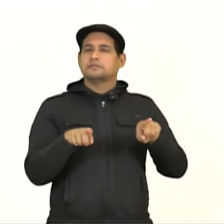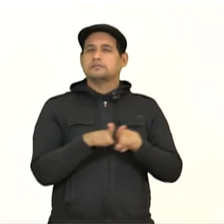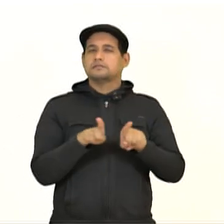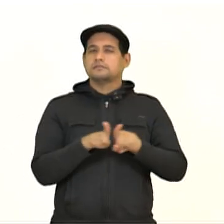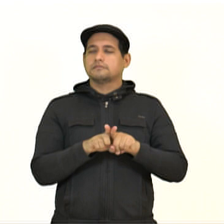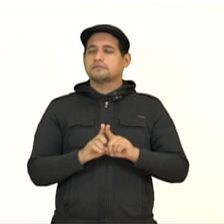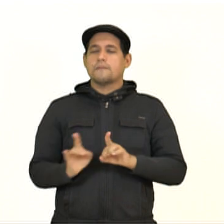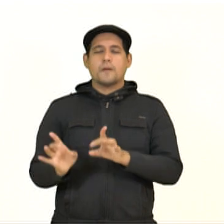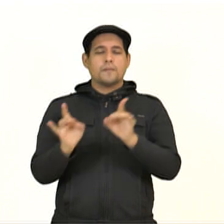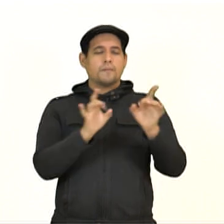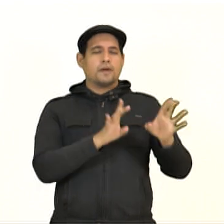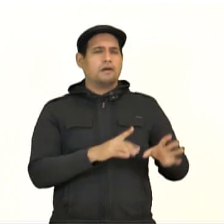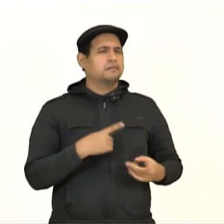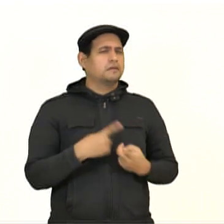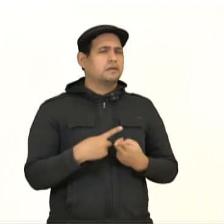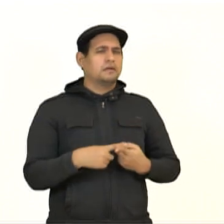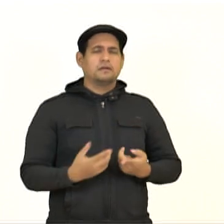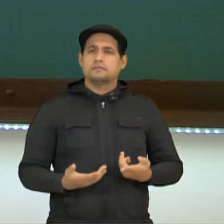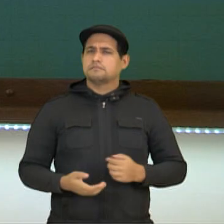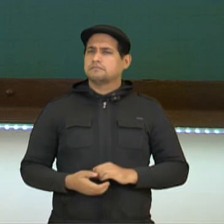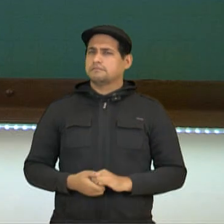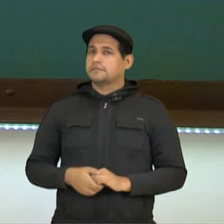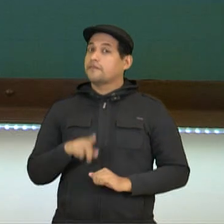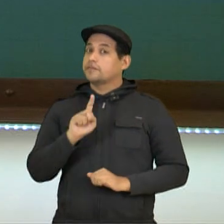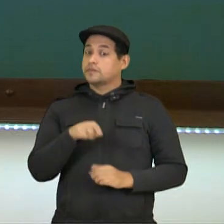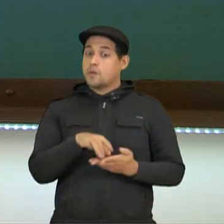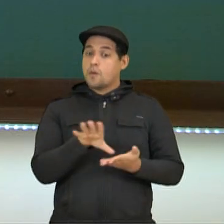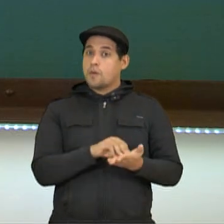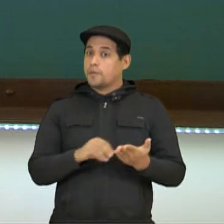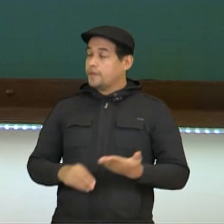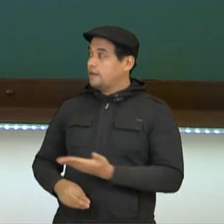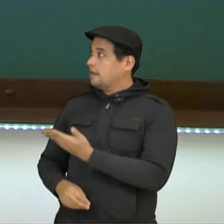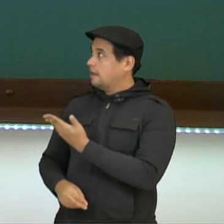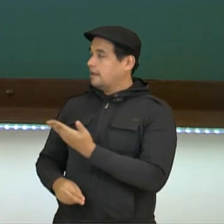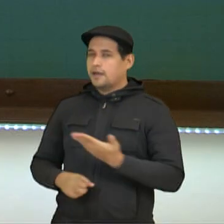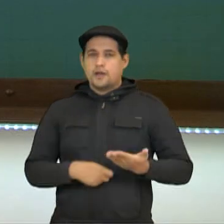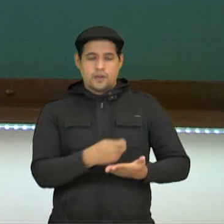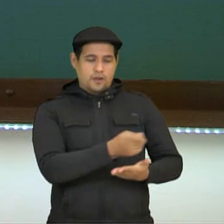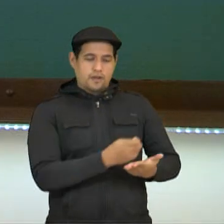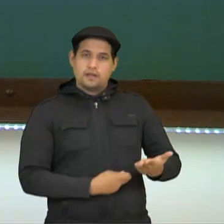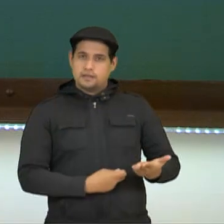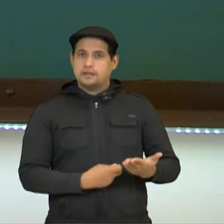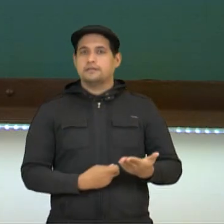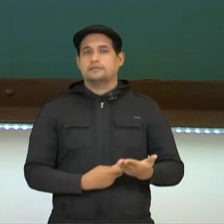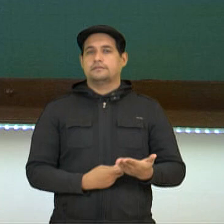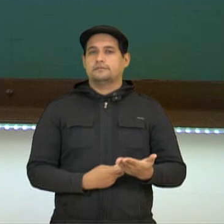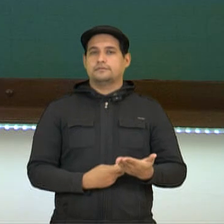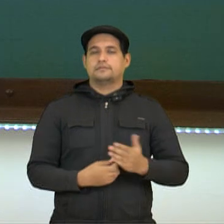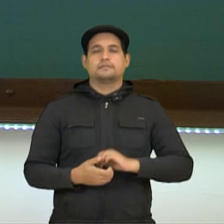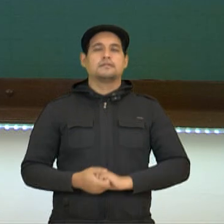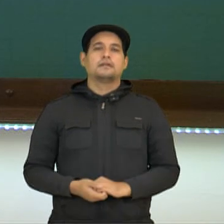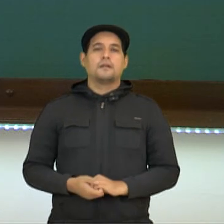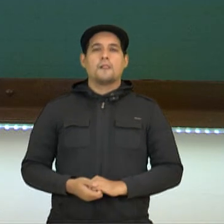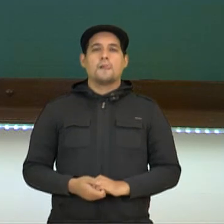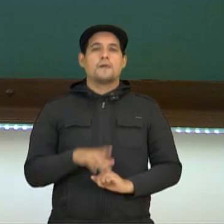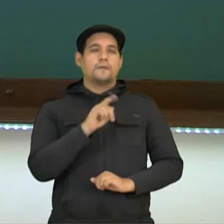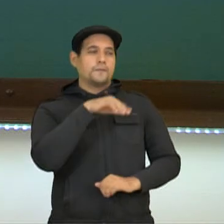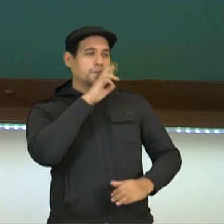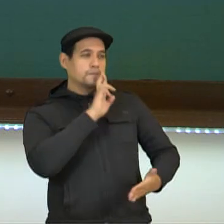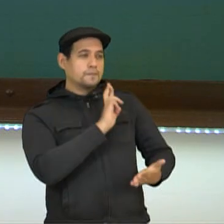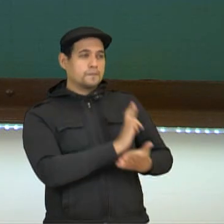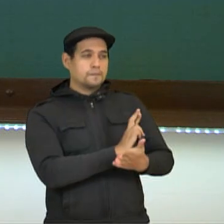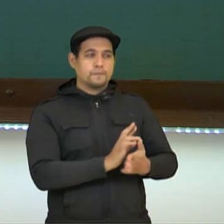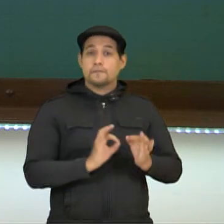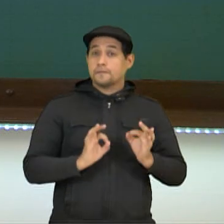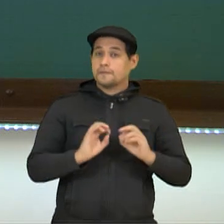no mercantilismo? Então vocês vão copiar essa questão no caderno de vocês, tá? Vão